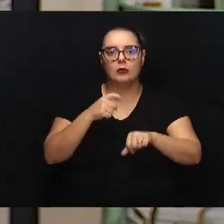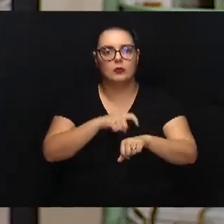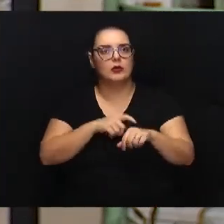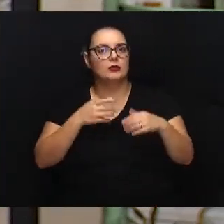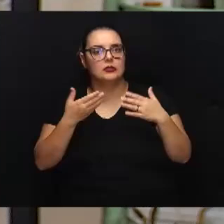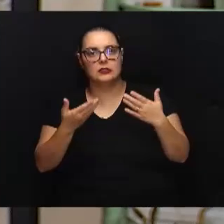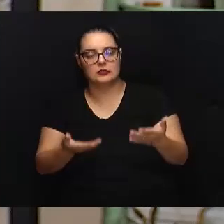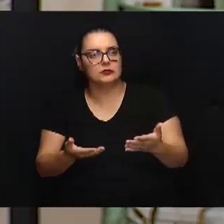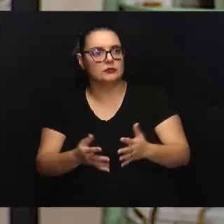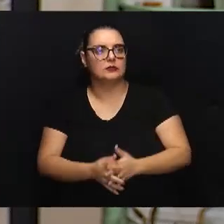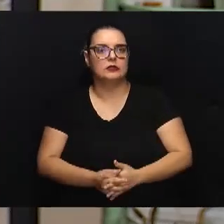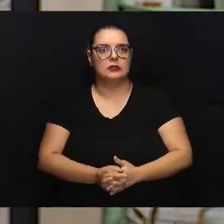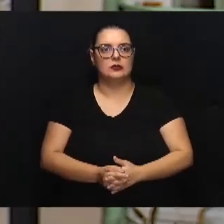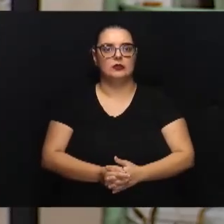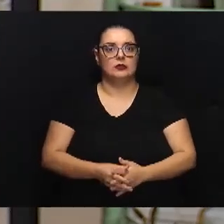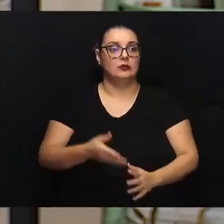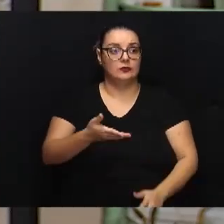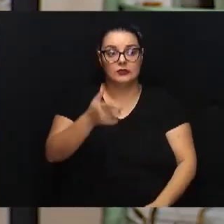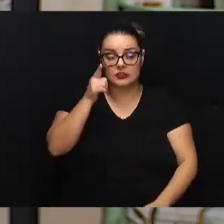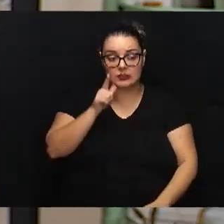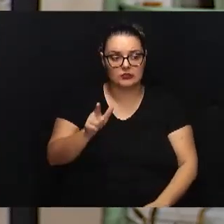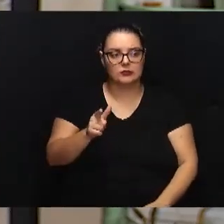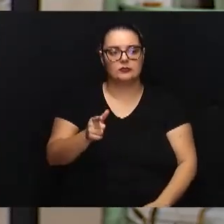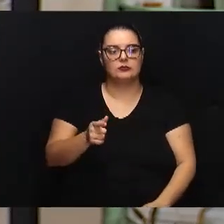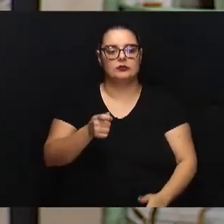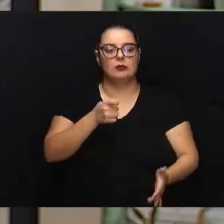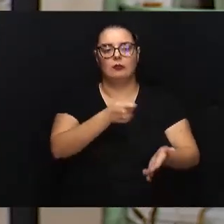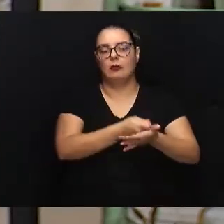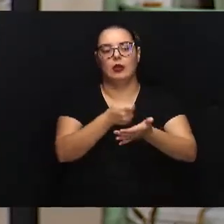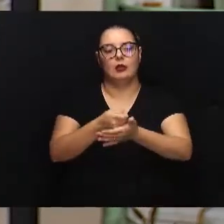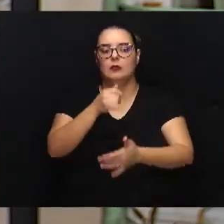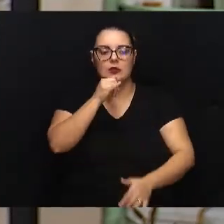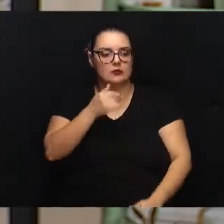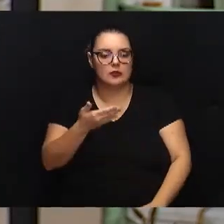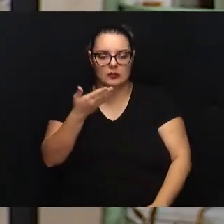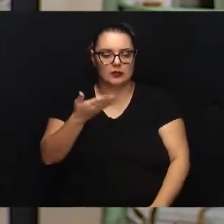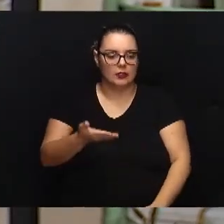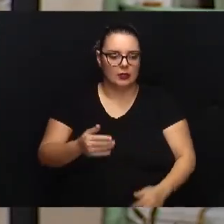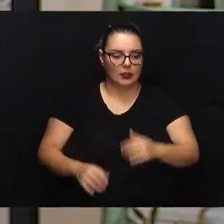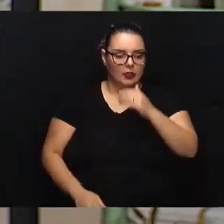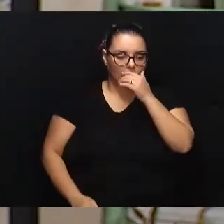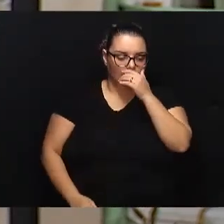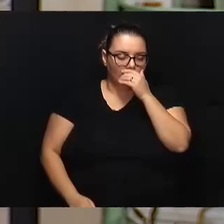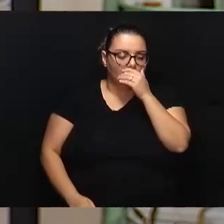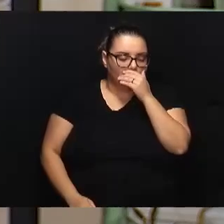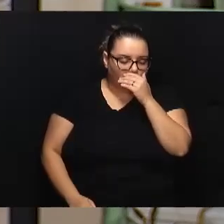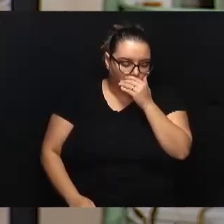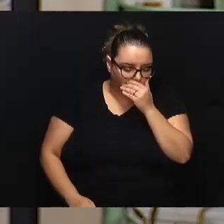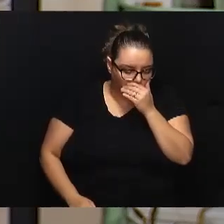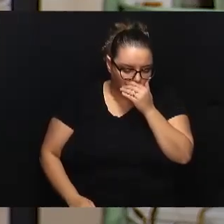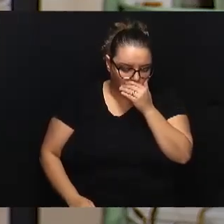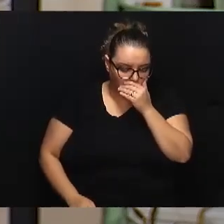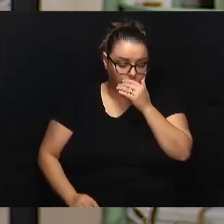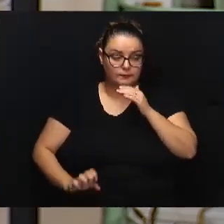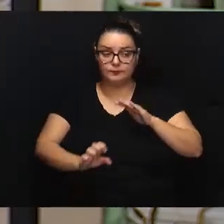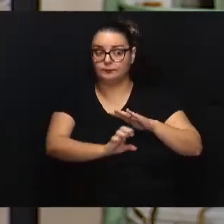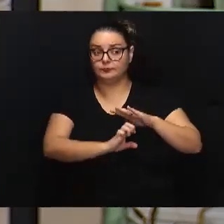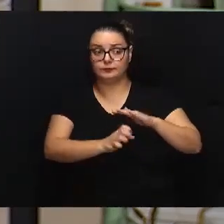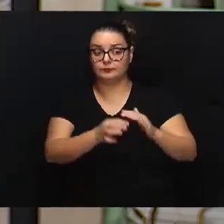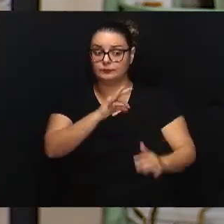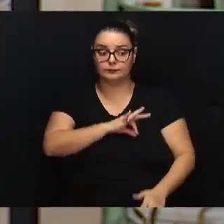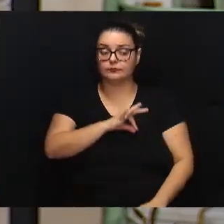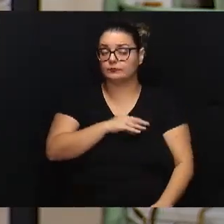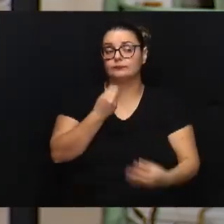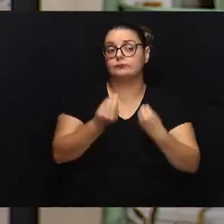você conseguiu suprir financeiramente, por exemplo, o que você recebia no mundo corporativo? Como que é isso para